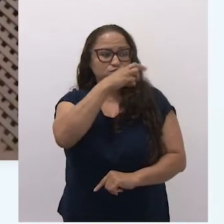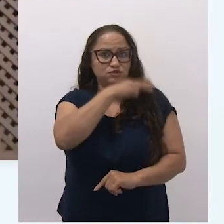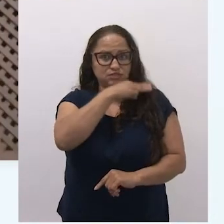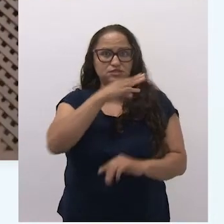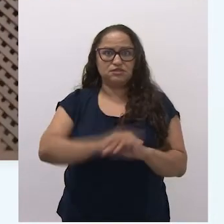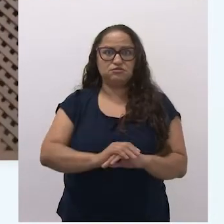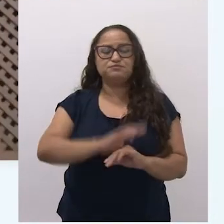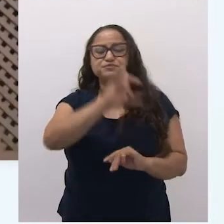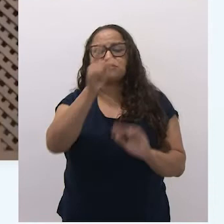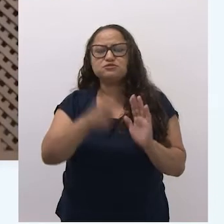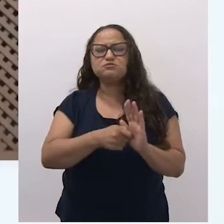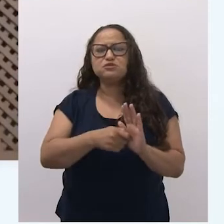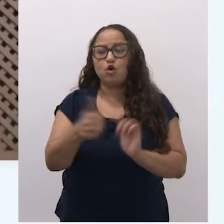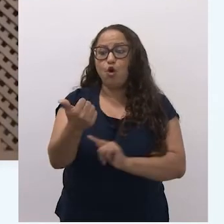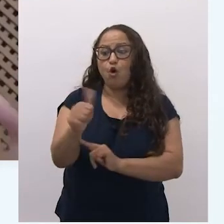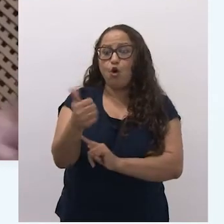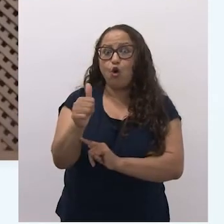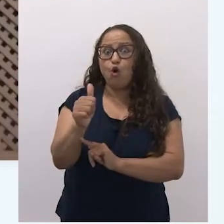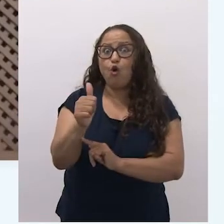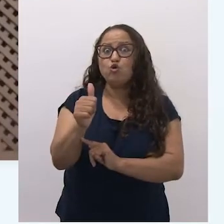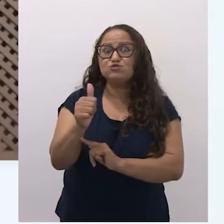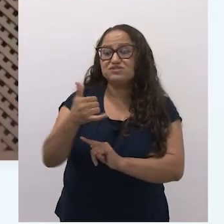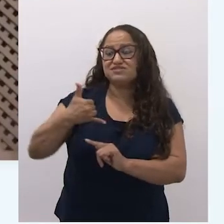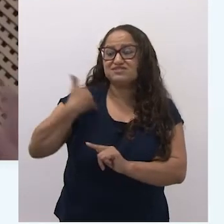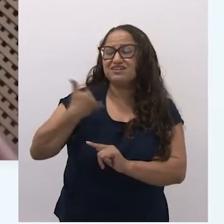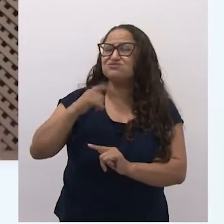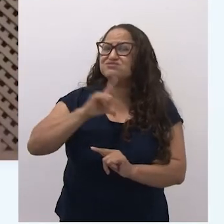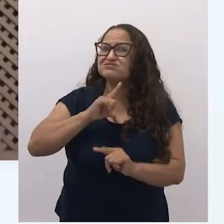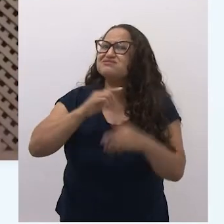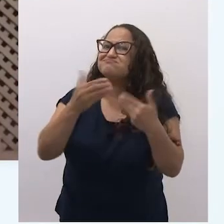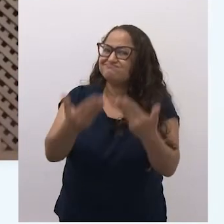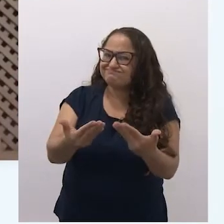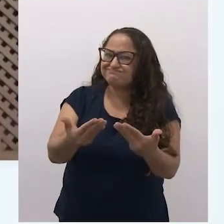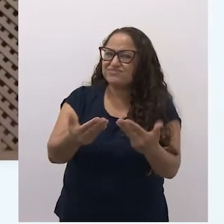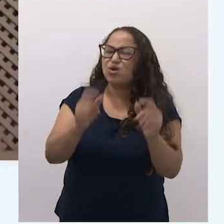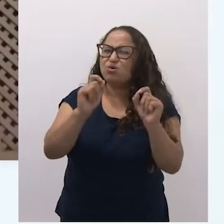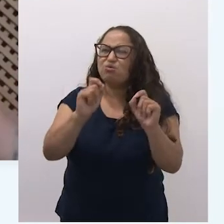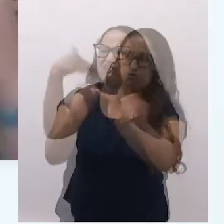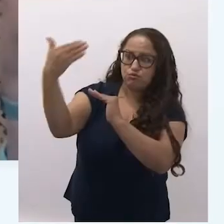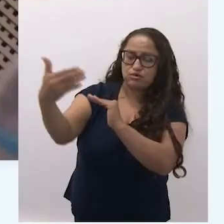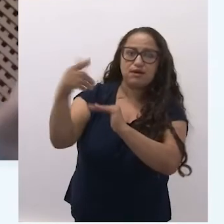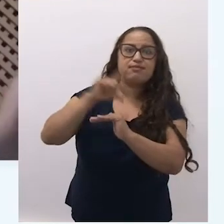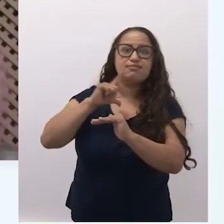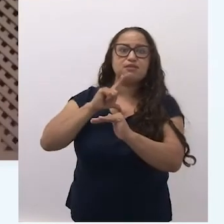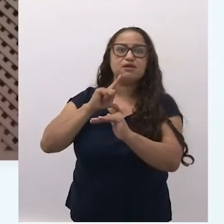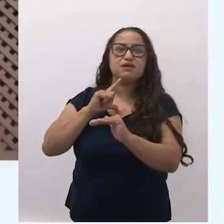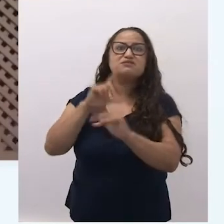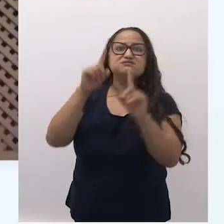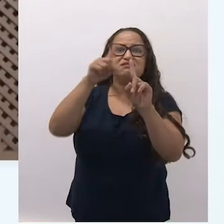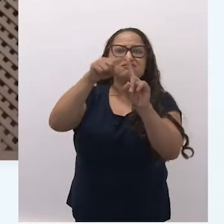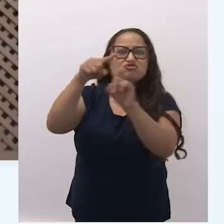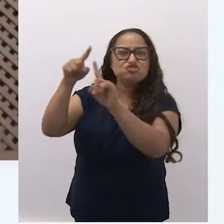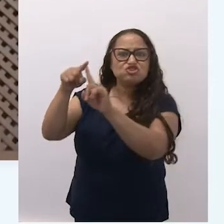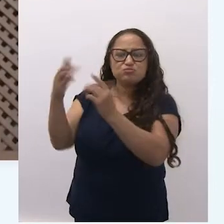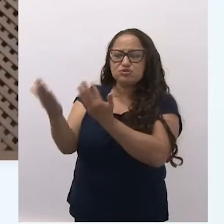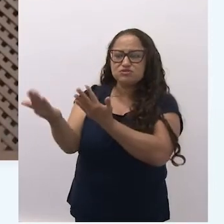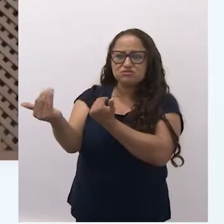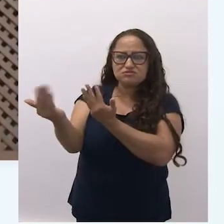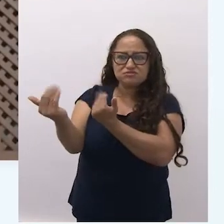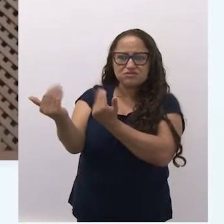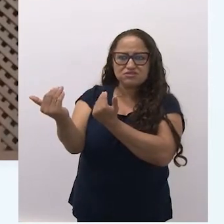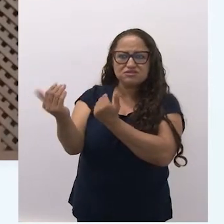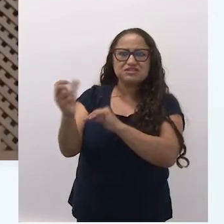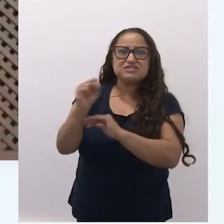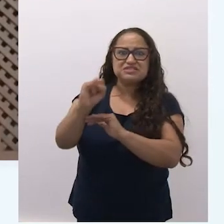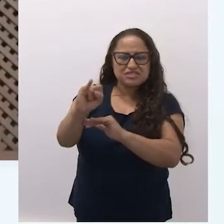de 11 anos em diante, né? Essa denominação da adolescência, a gente vai encontrar, se a gente for procurar pelo